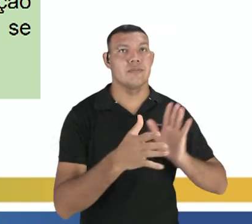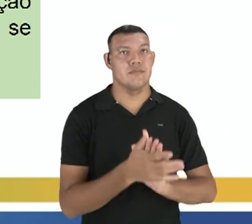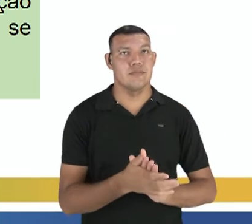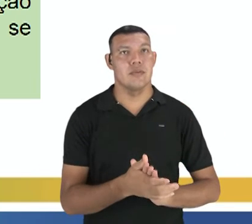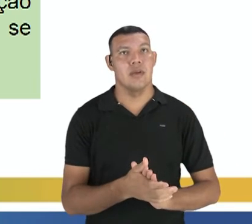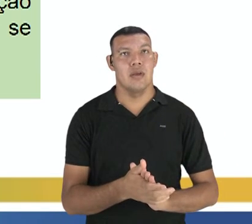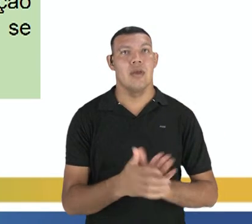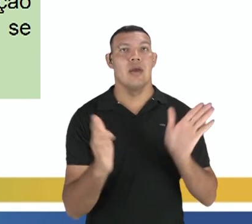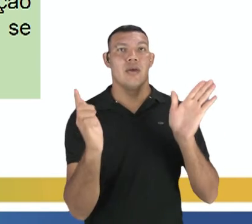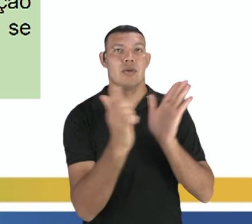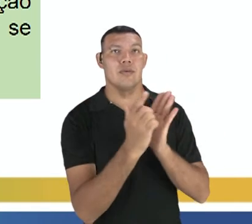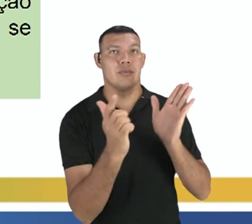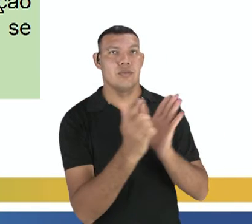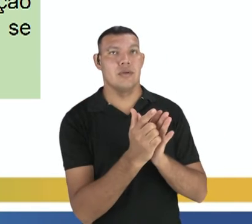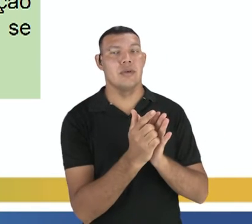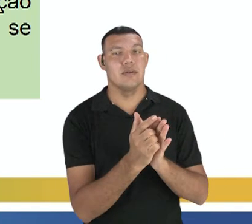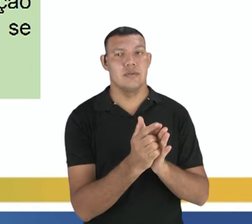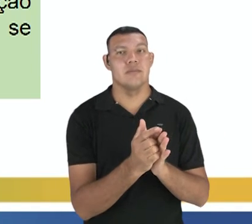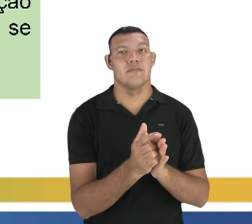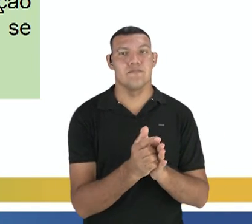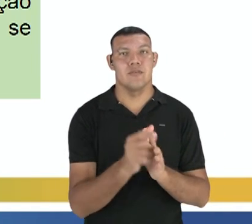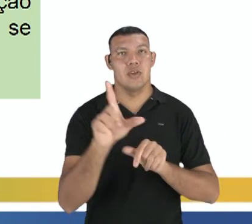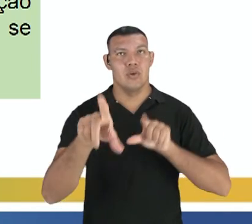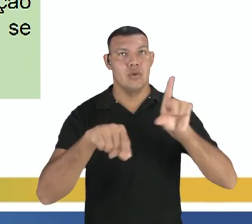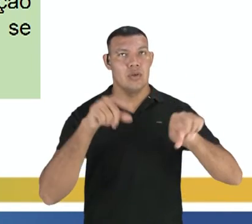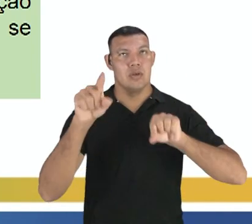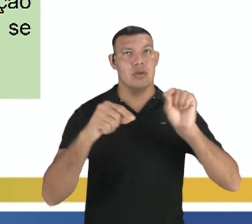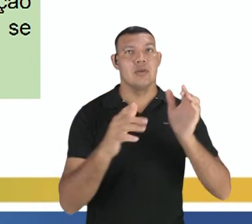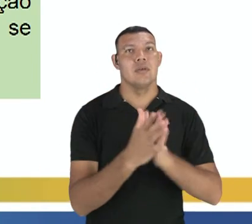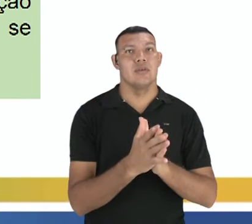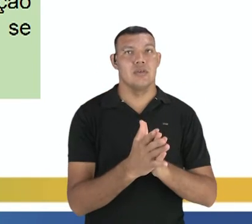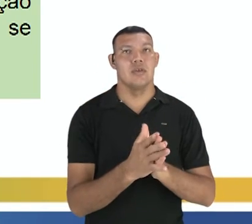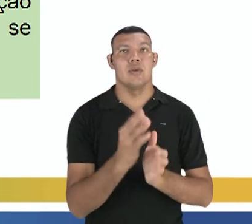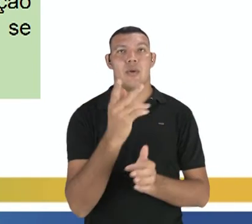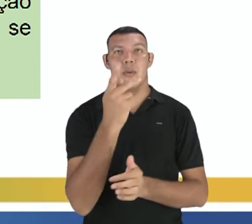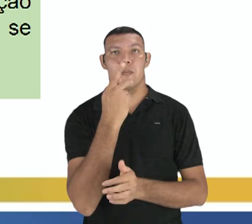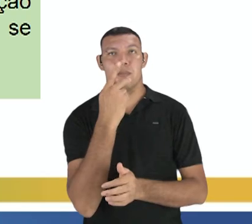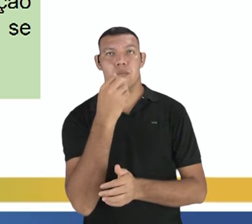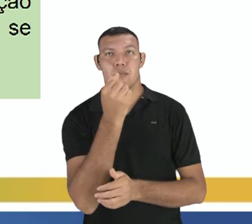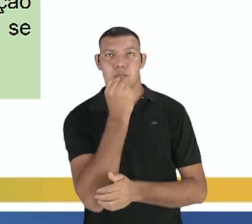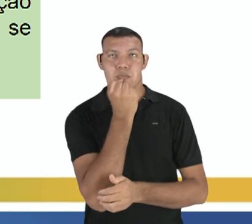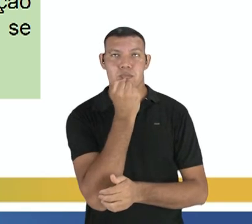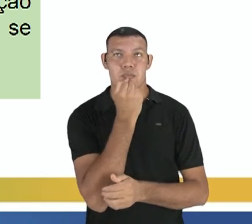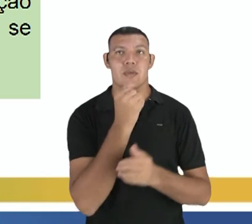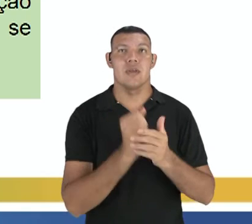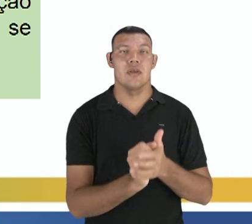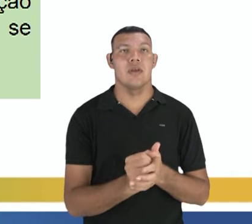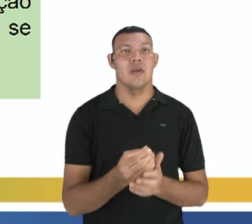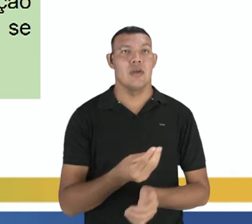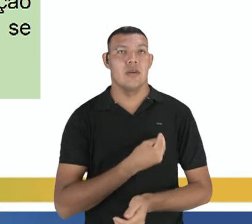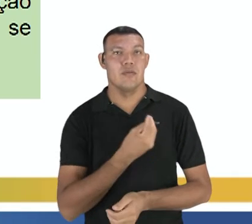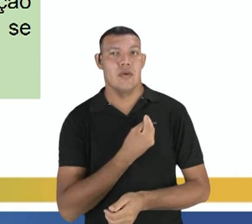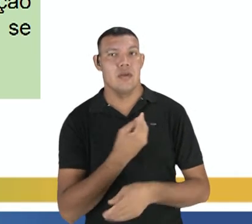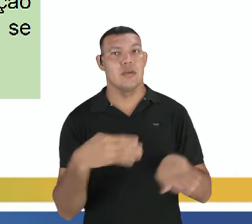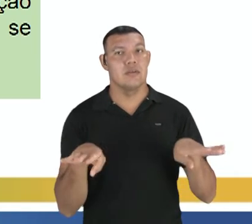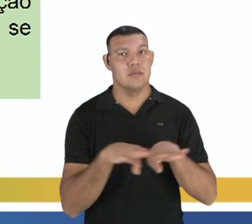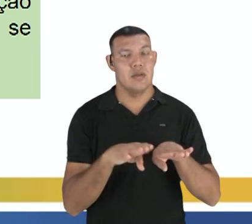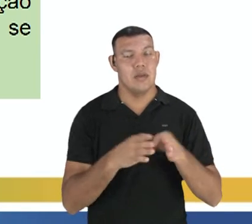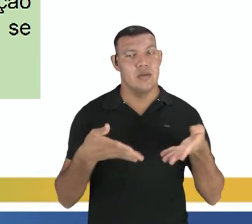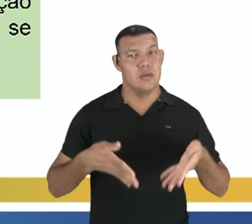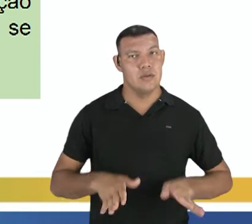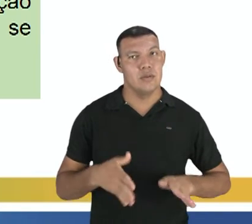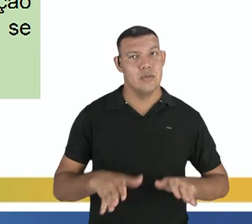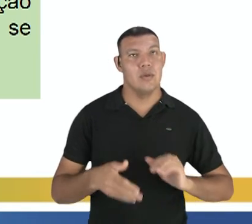o papel que o acaso desempenha na probabilidade de um determinado indivíduo sobreviver e se